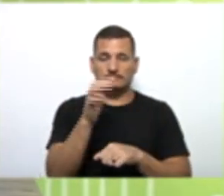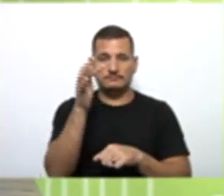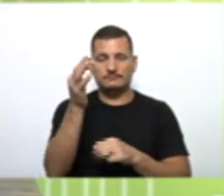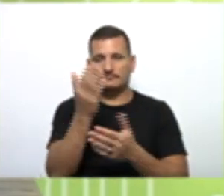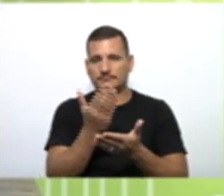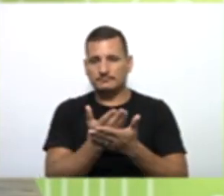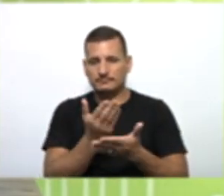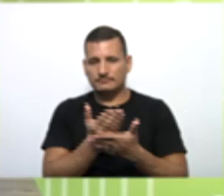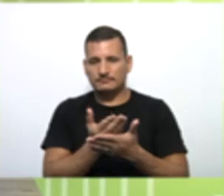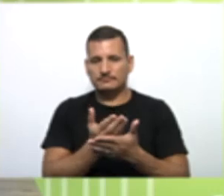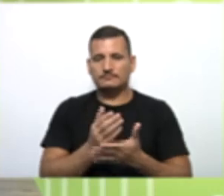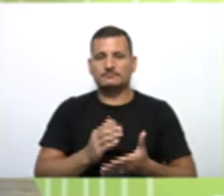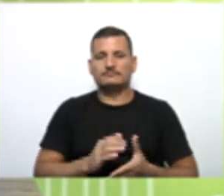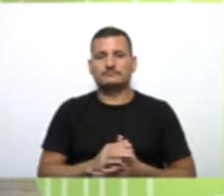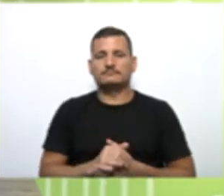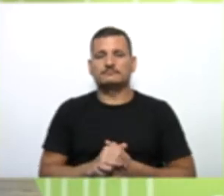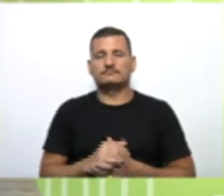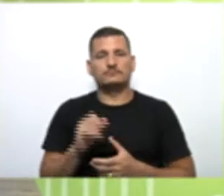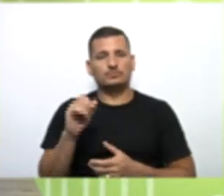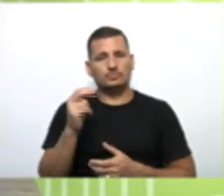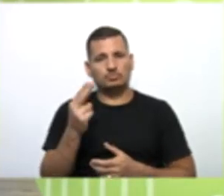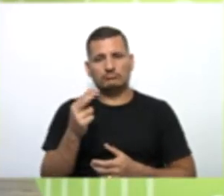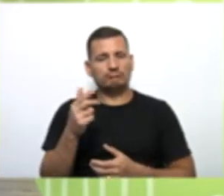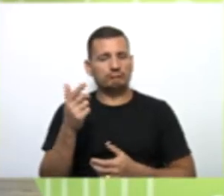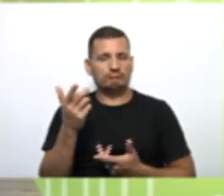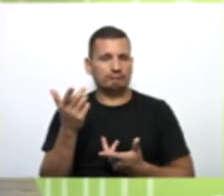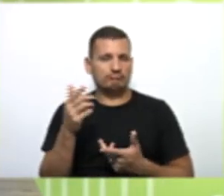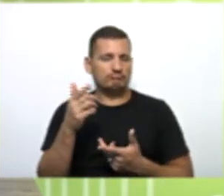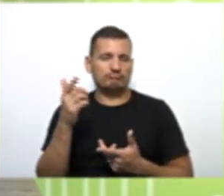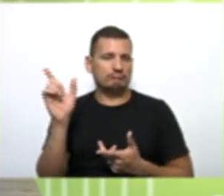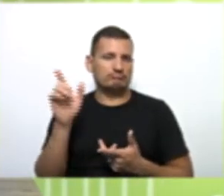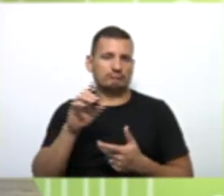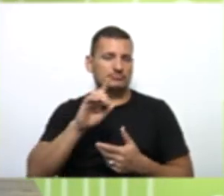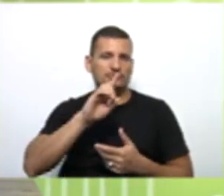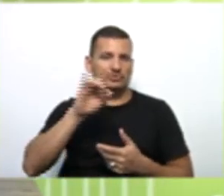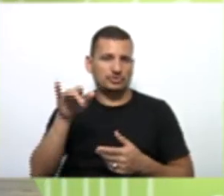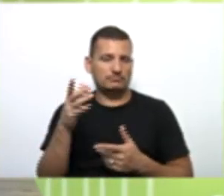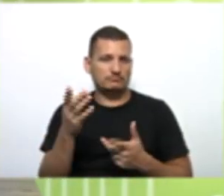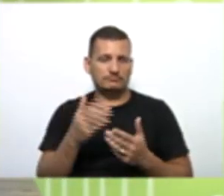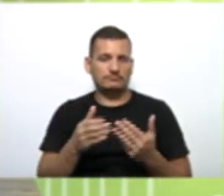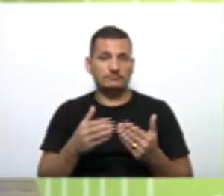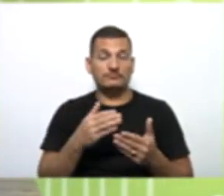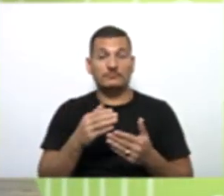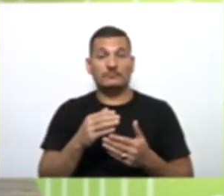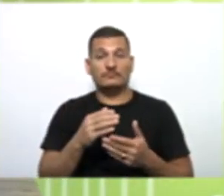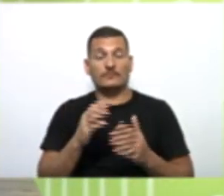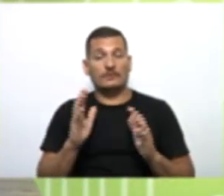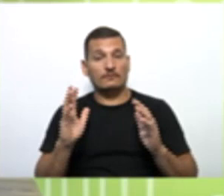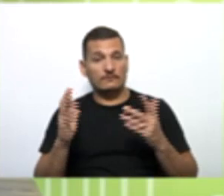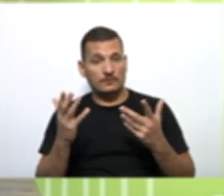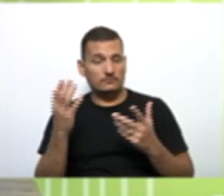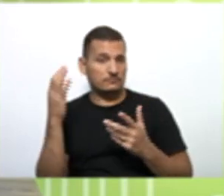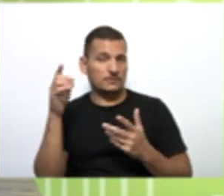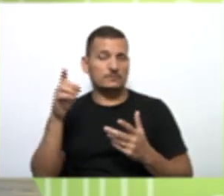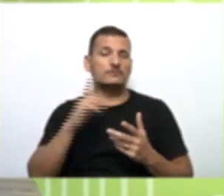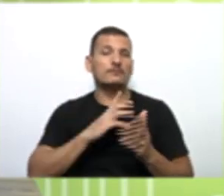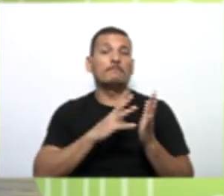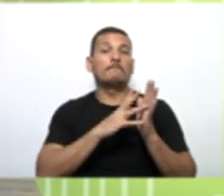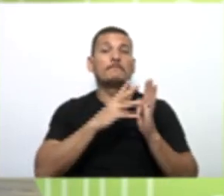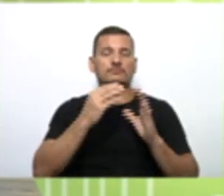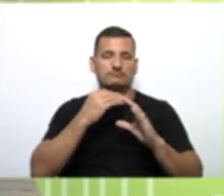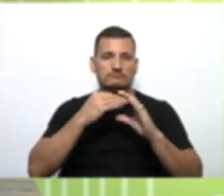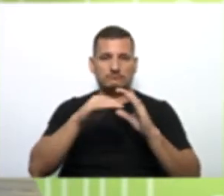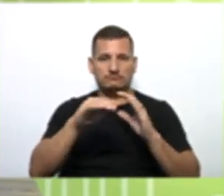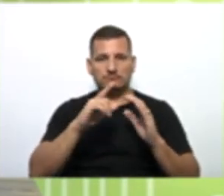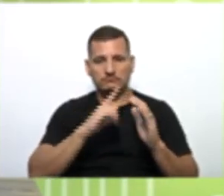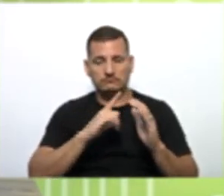ou numa outra etapa da sua formação, geralmente os eventos científicos mandam um modelo também.